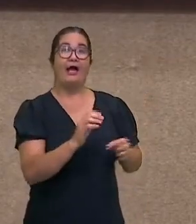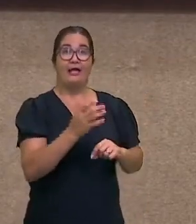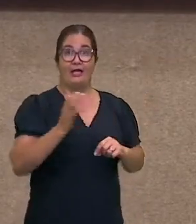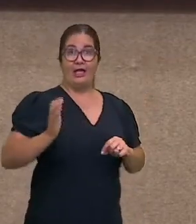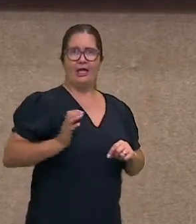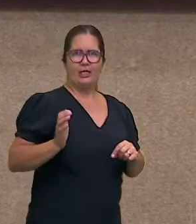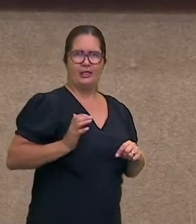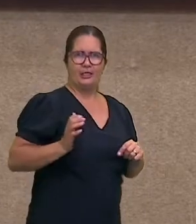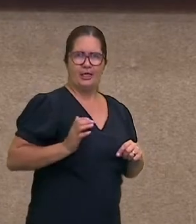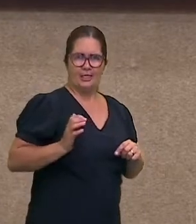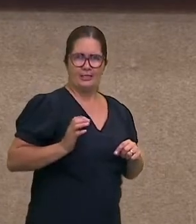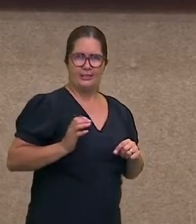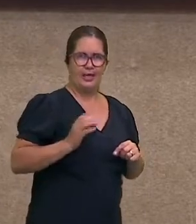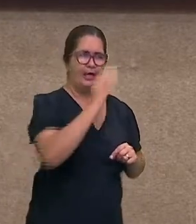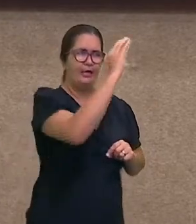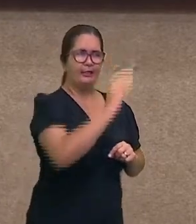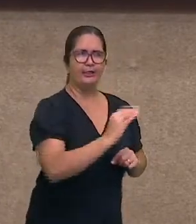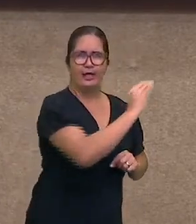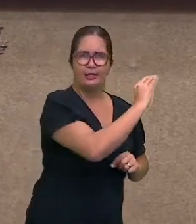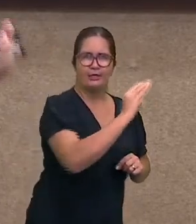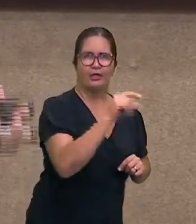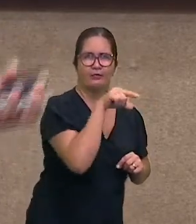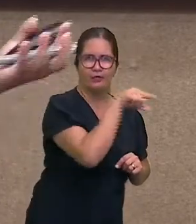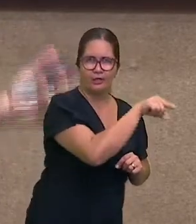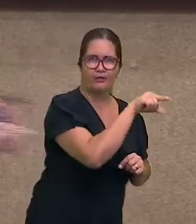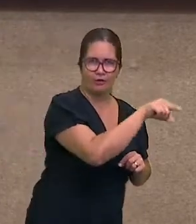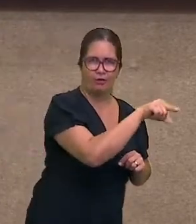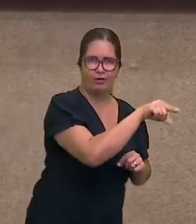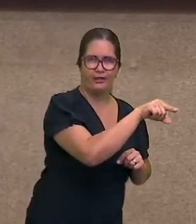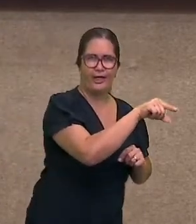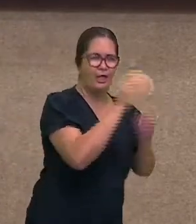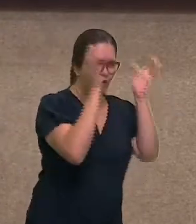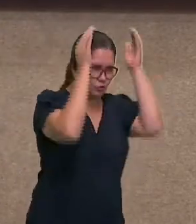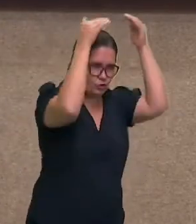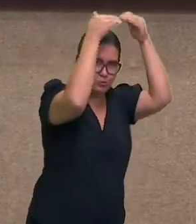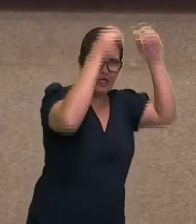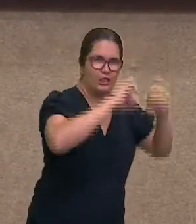grande demanda de propriedades que ficava na mão do clero.